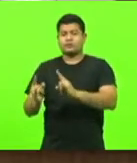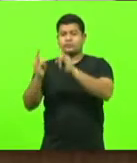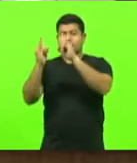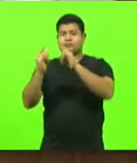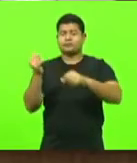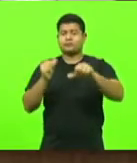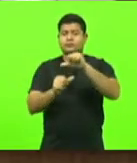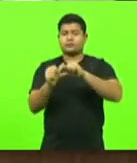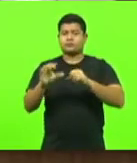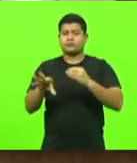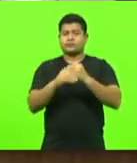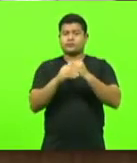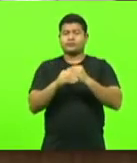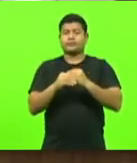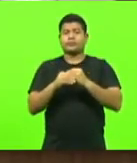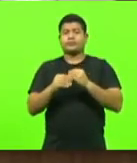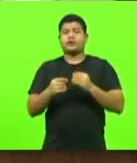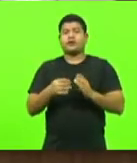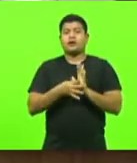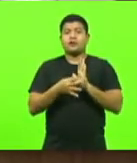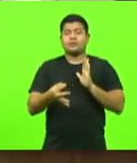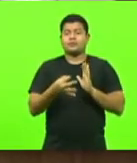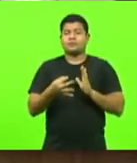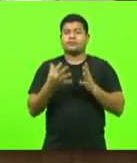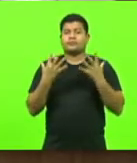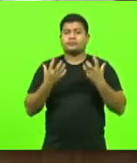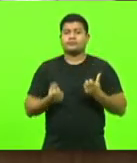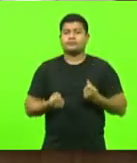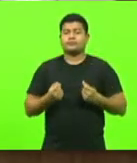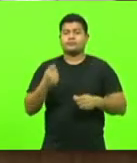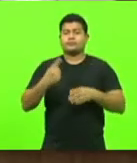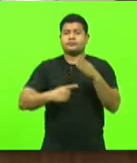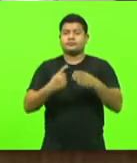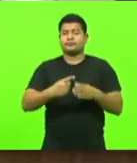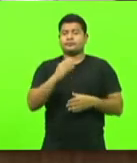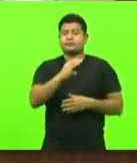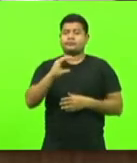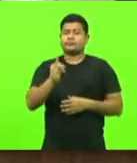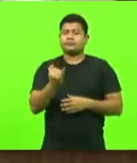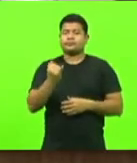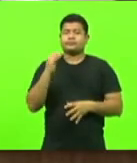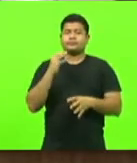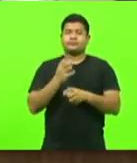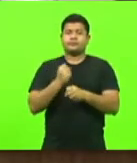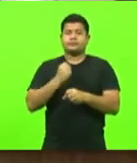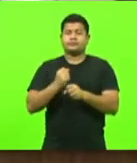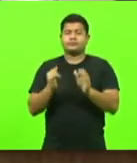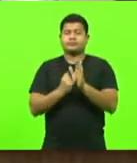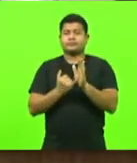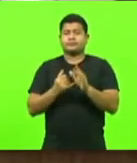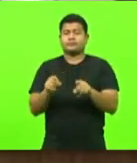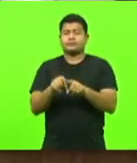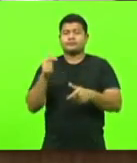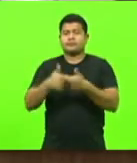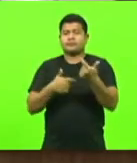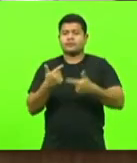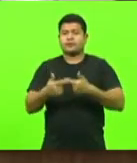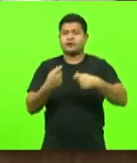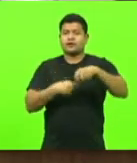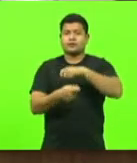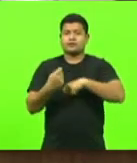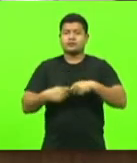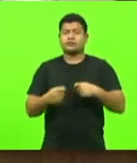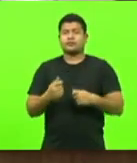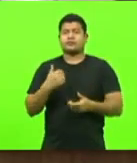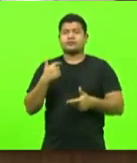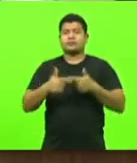modificativa e pareceres favoráveis das comissões de Constituição e Justiça, Comissão de Finanças e Tributação e Comissão de Trabalho, Administração e Serviço Público. Em